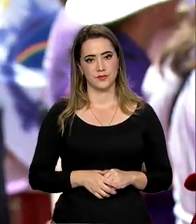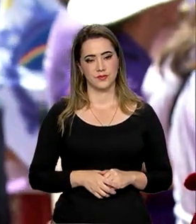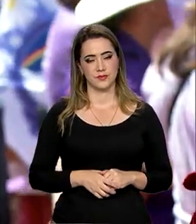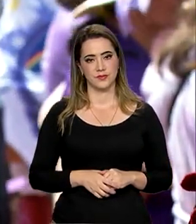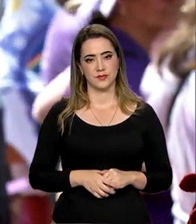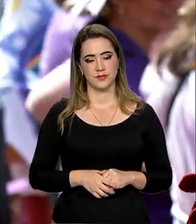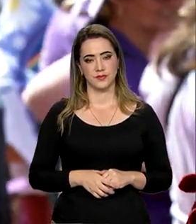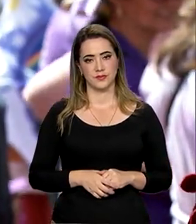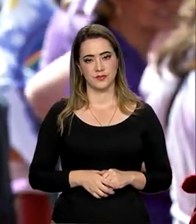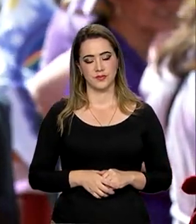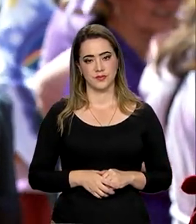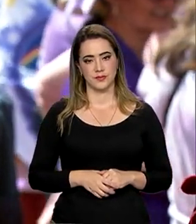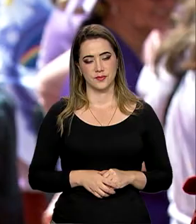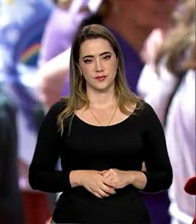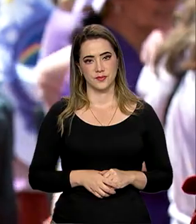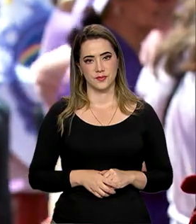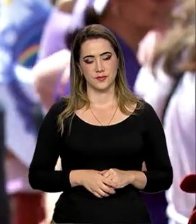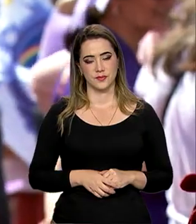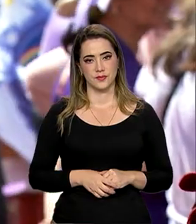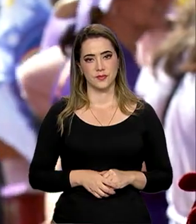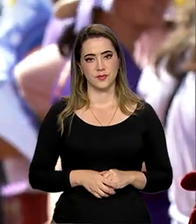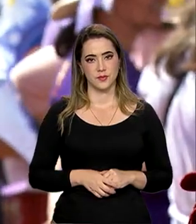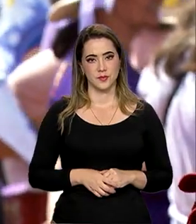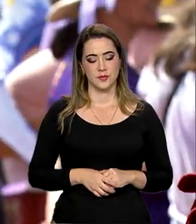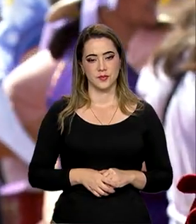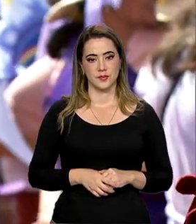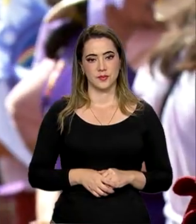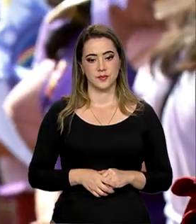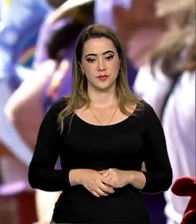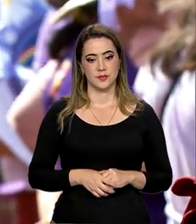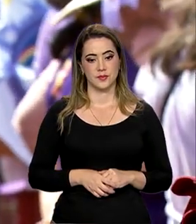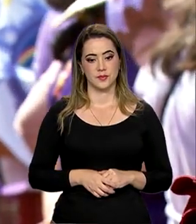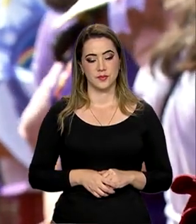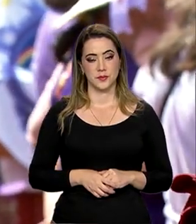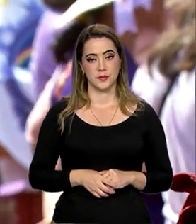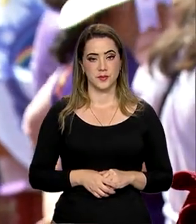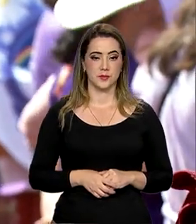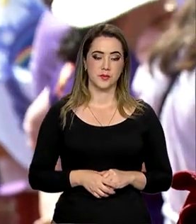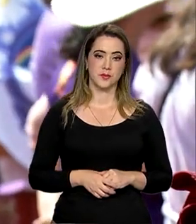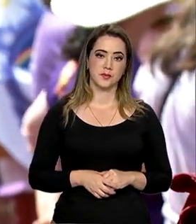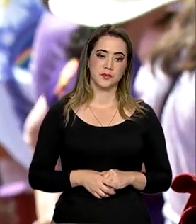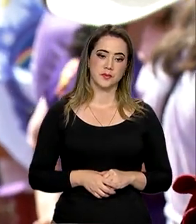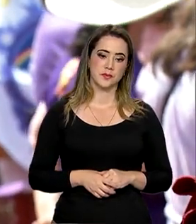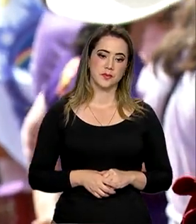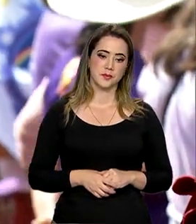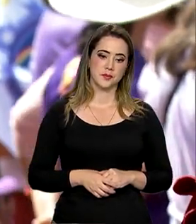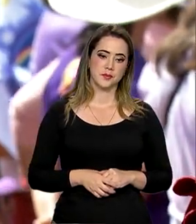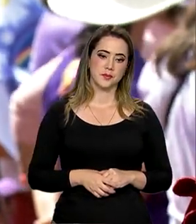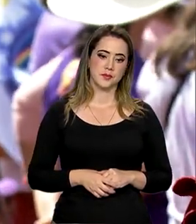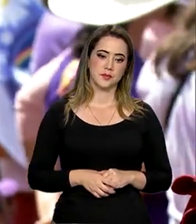mundo deveríamos copiar, ¿no?, isto que hacen hoje as mulheres de Brasil.